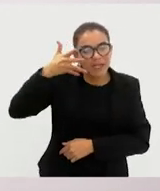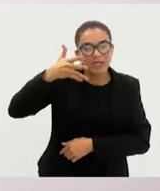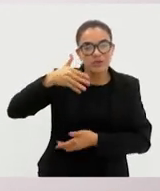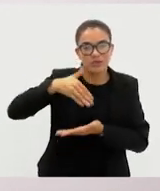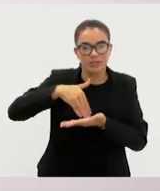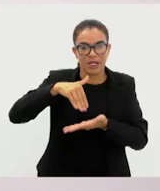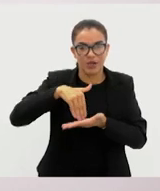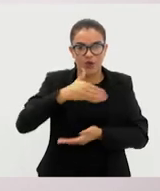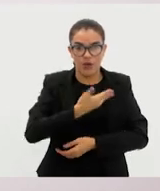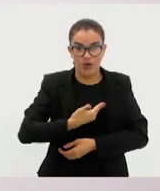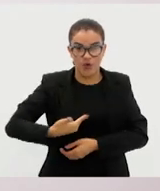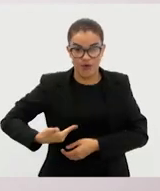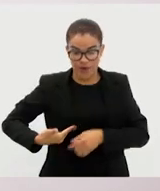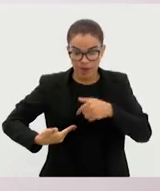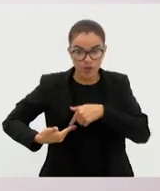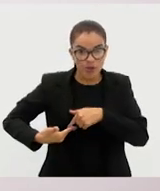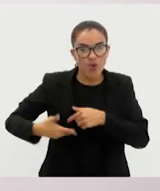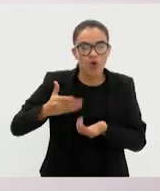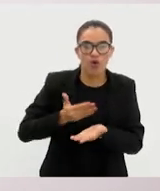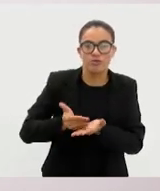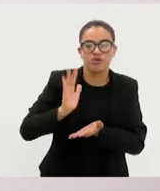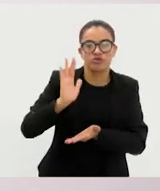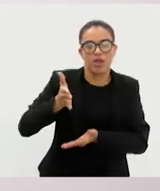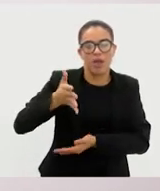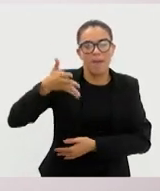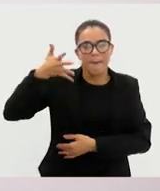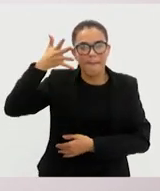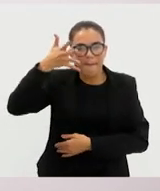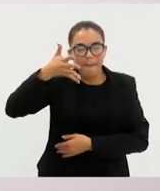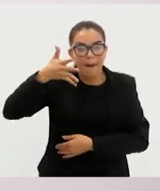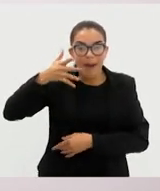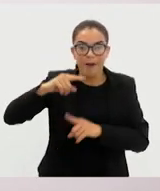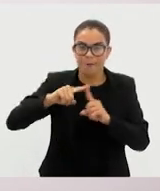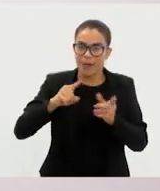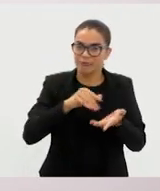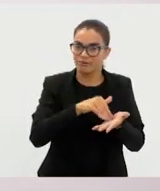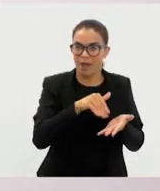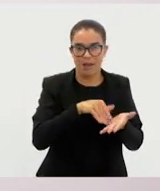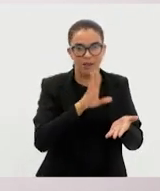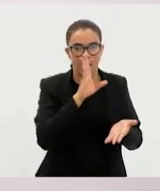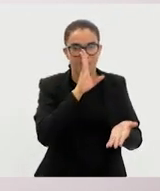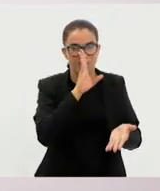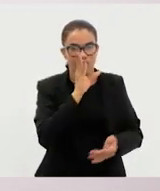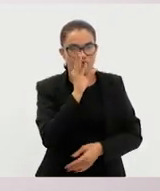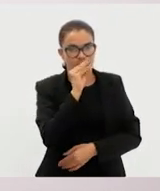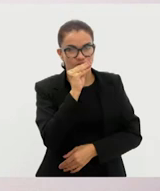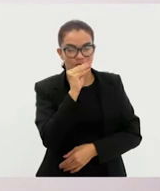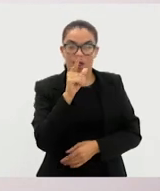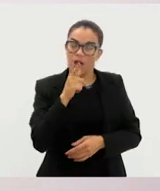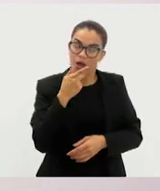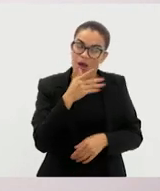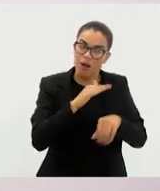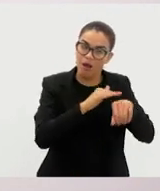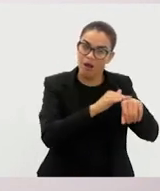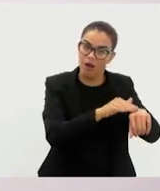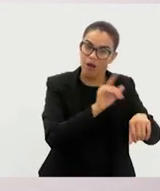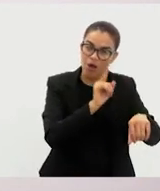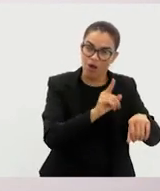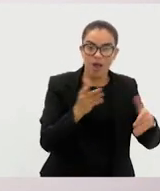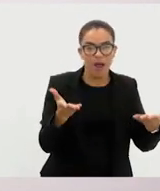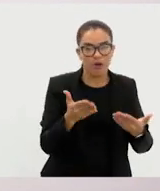do governador. Entendeu? O governador começou a falar. Né? Mas o secretário ainda não está falando. Eu já falei para ele, estou falando agora